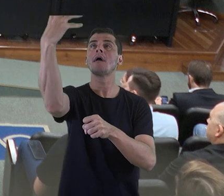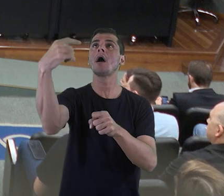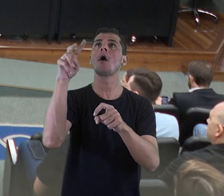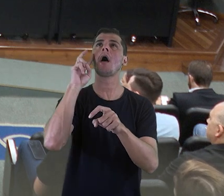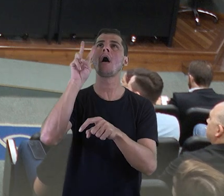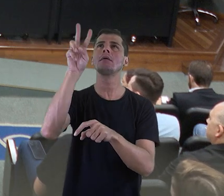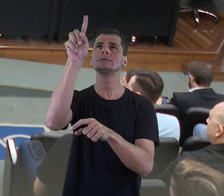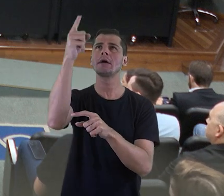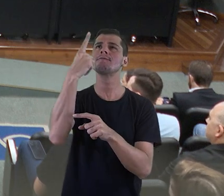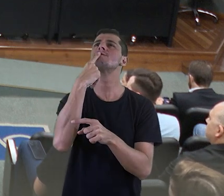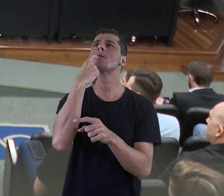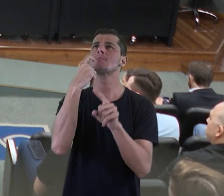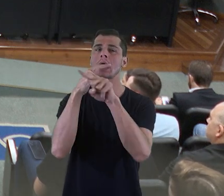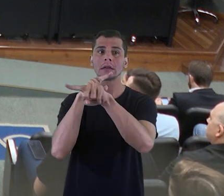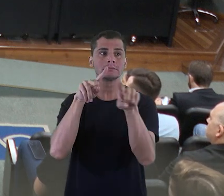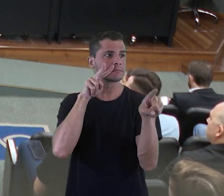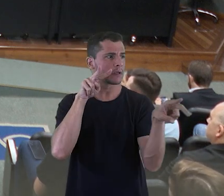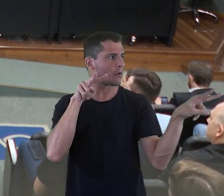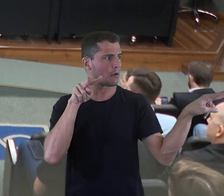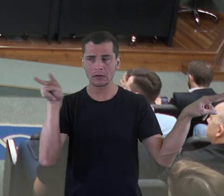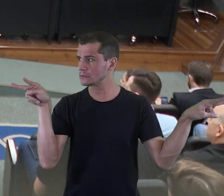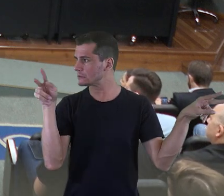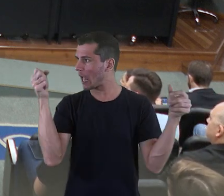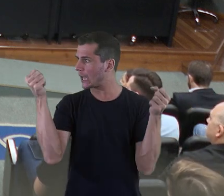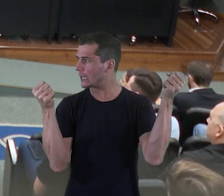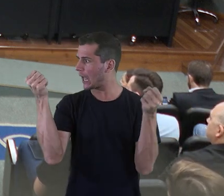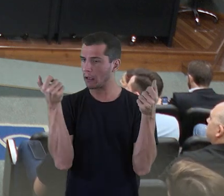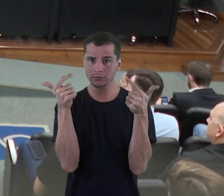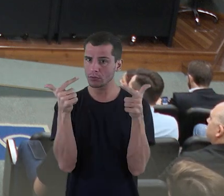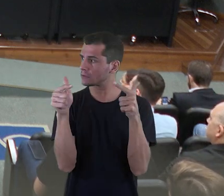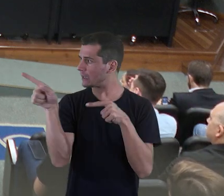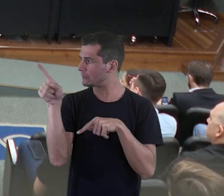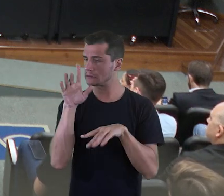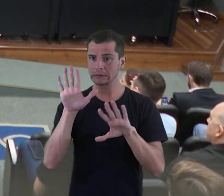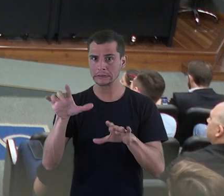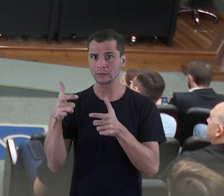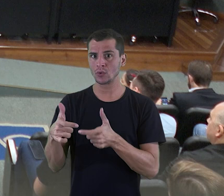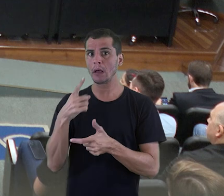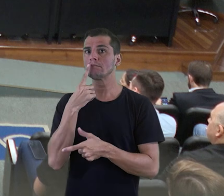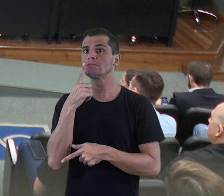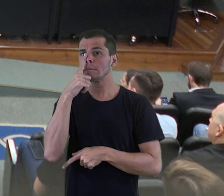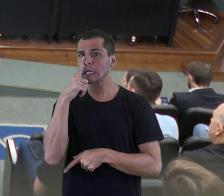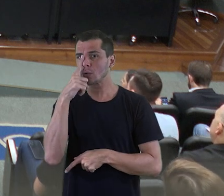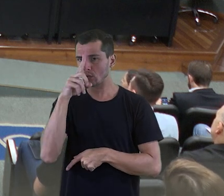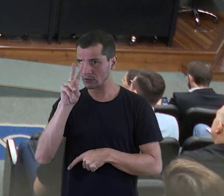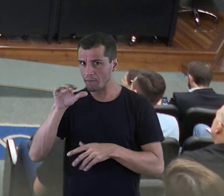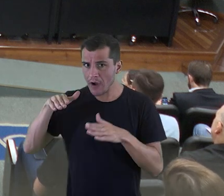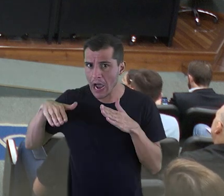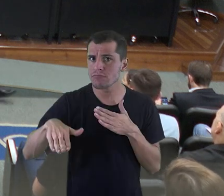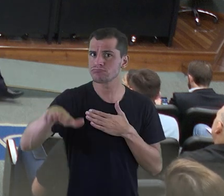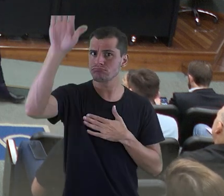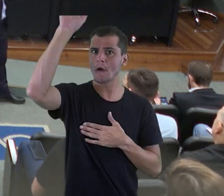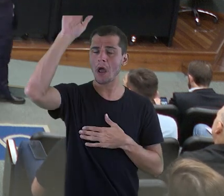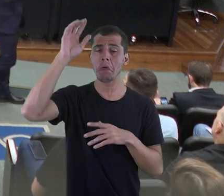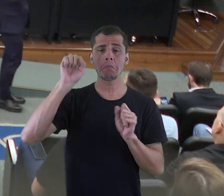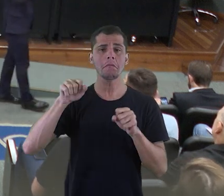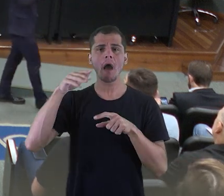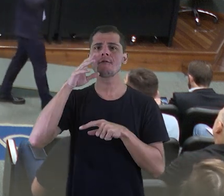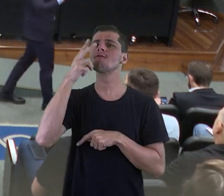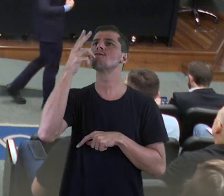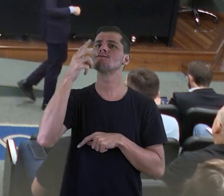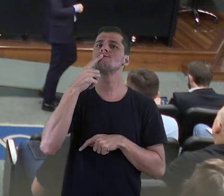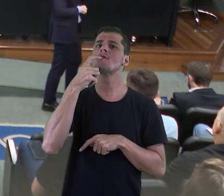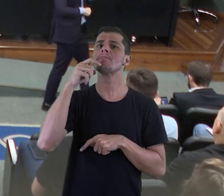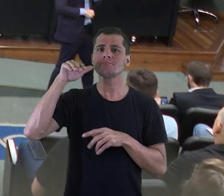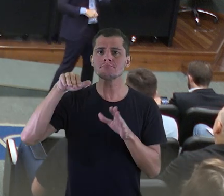Você passa no sinal vermelho sem machucar ninguém, com a maior segurança possível e você vai embora com a tua integridade física e a tua